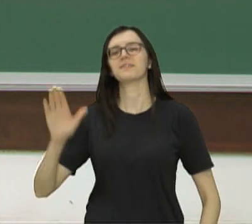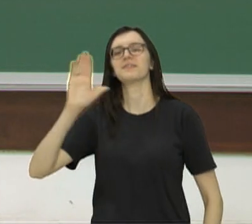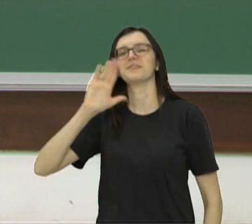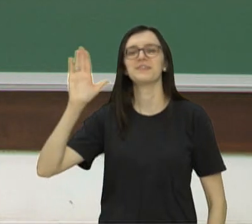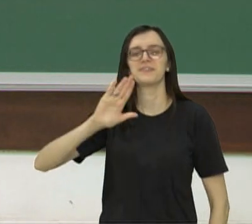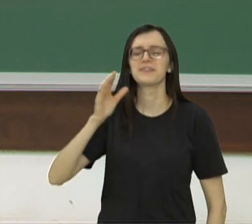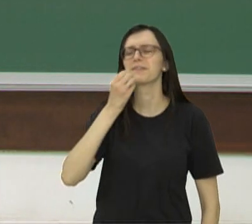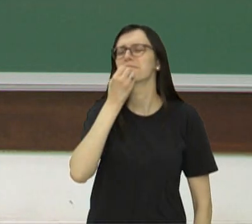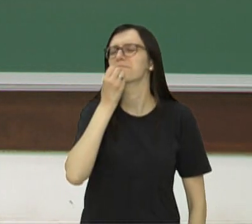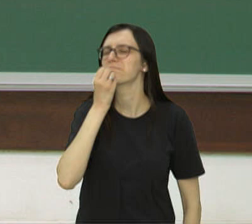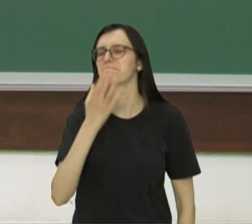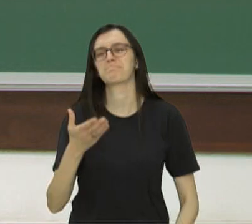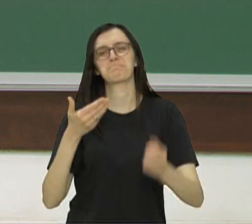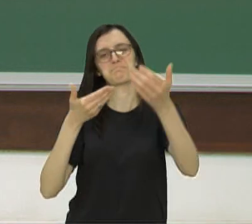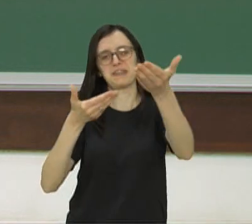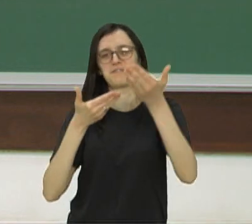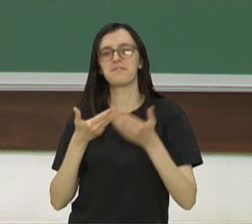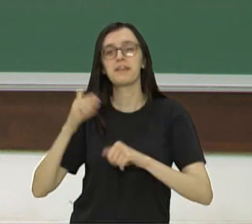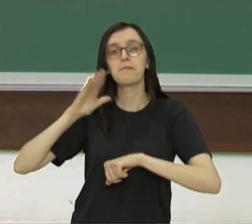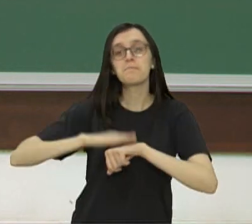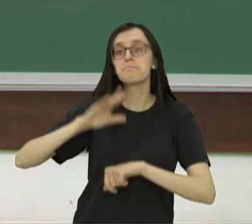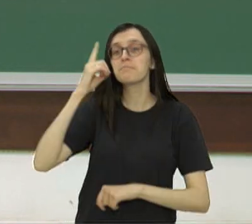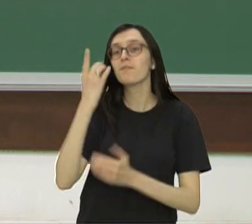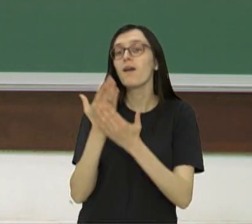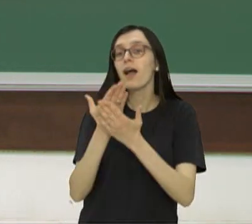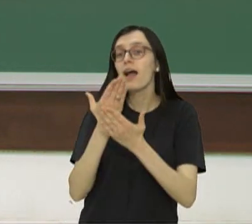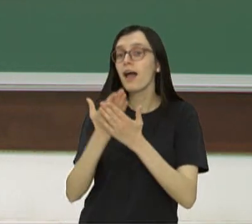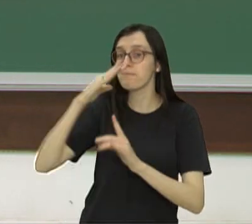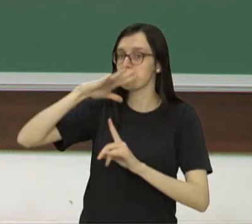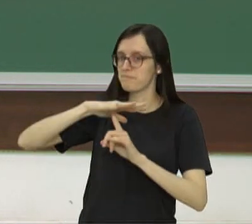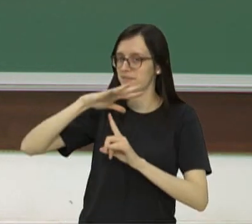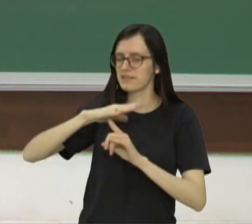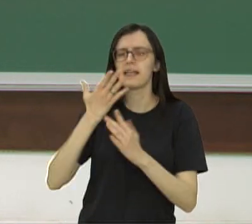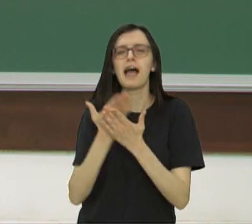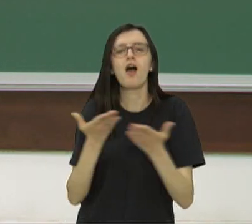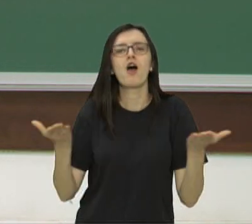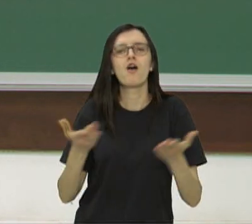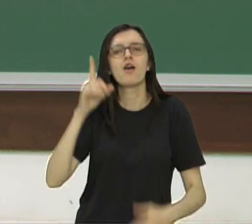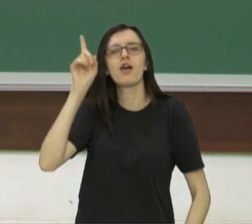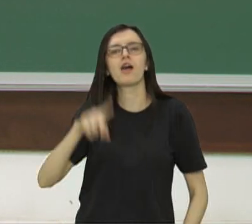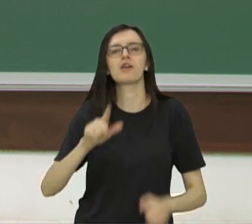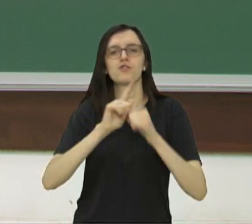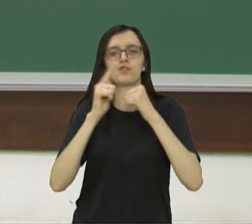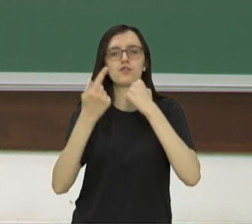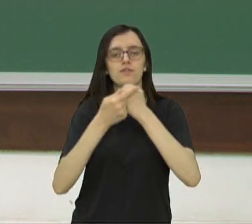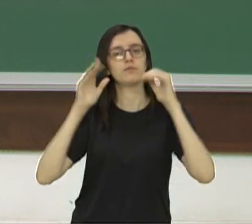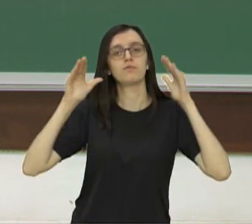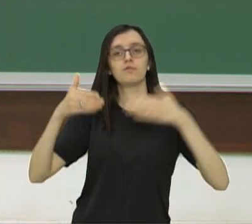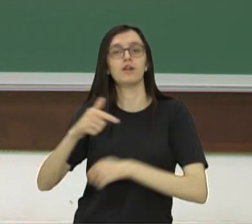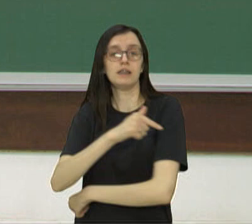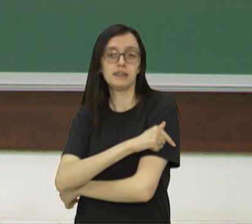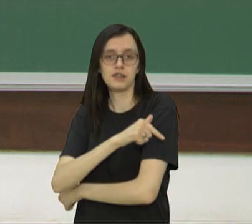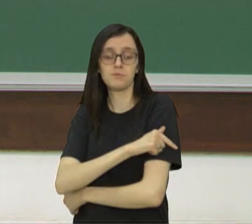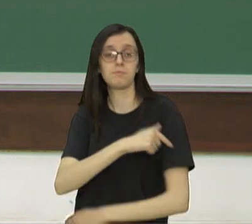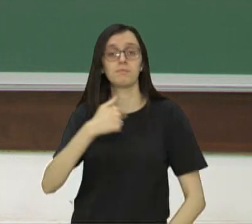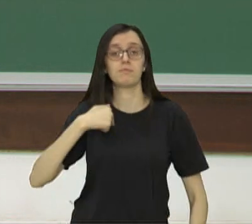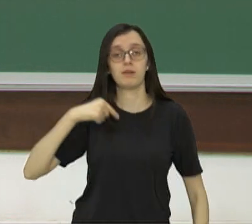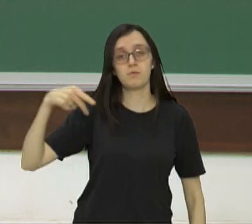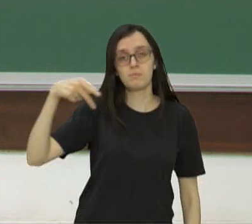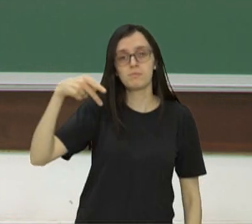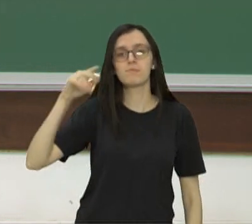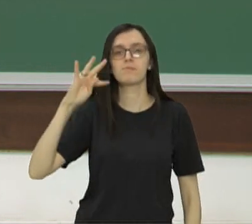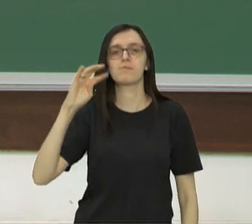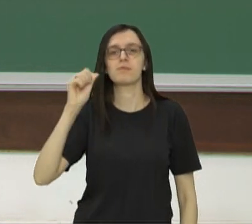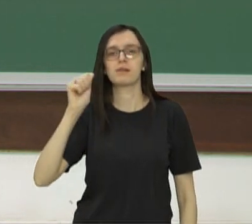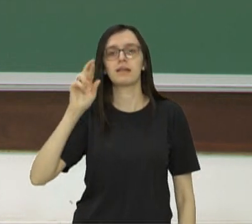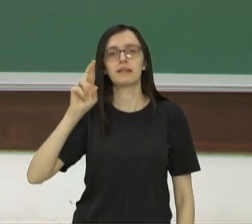Olá, sejam muito bem-vindos a mais uma aula Paraná, a aula de hoje de Geografia para o 7º ano. Eu sou a professora